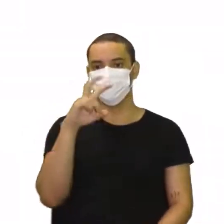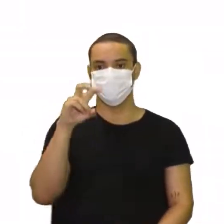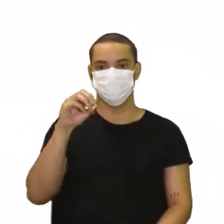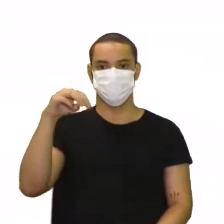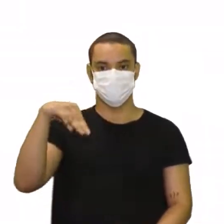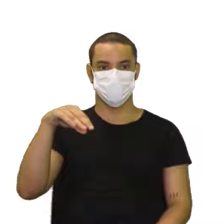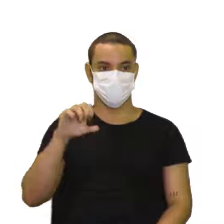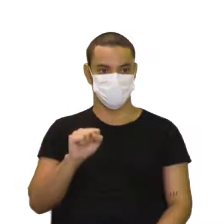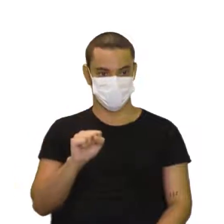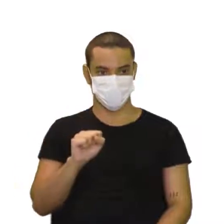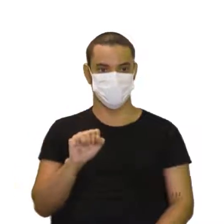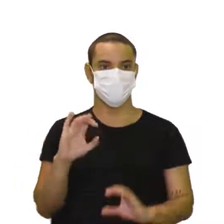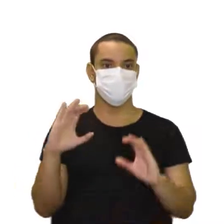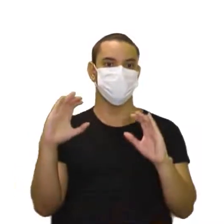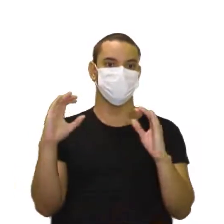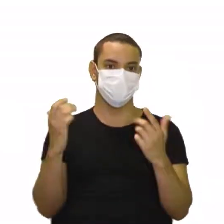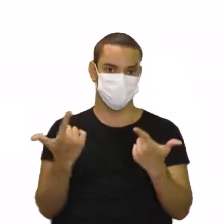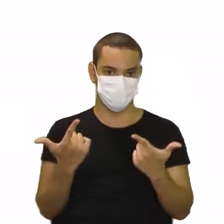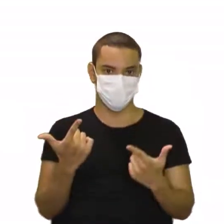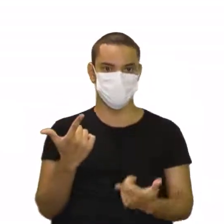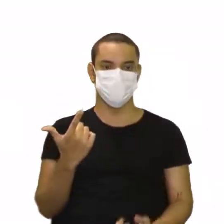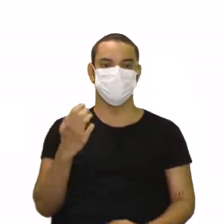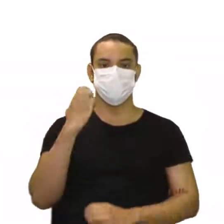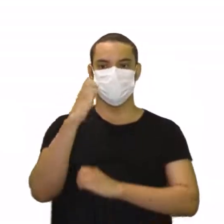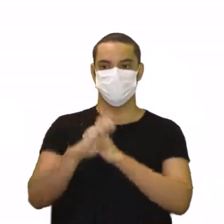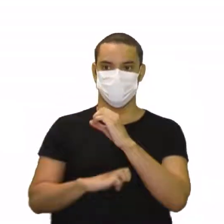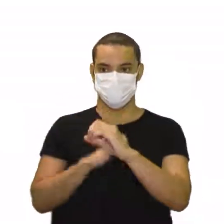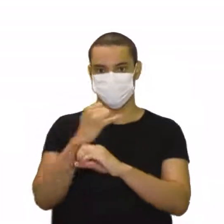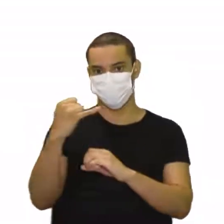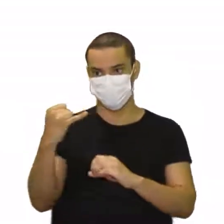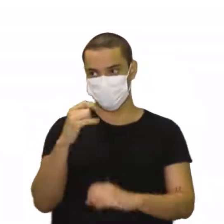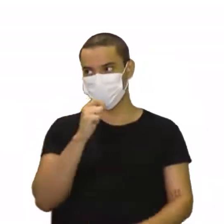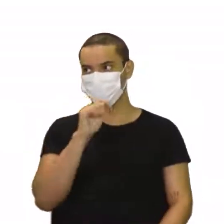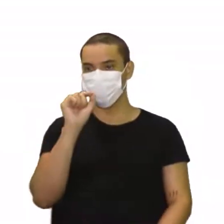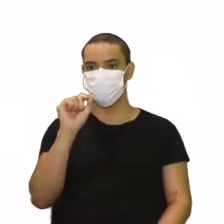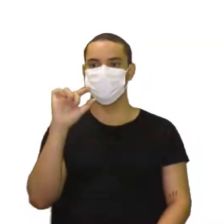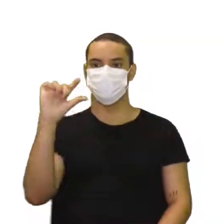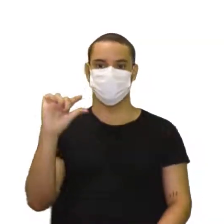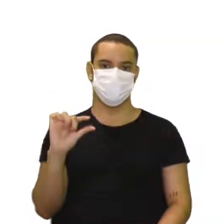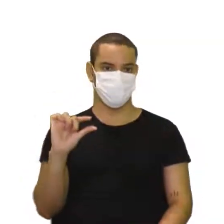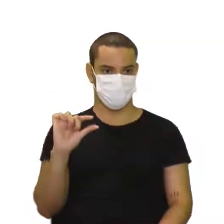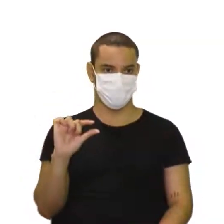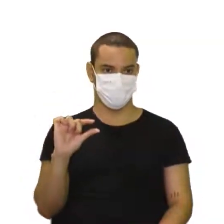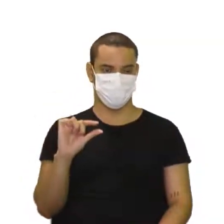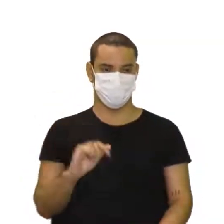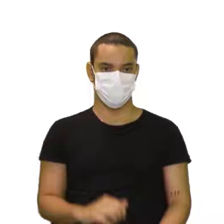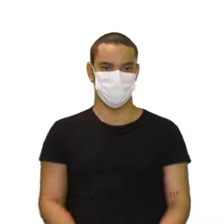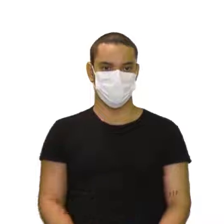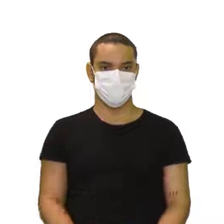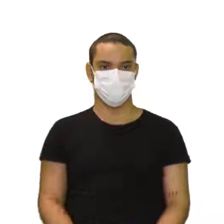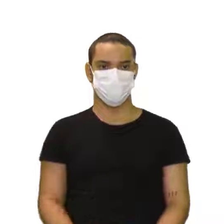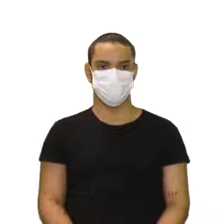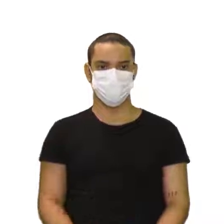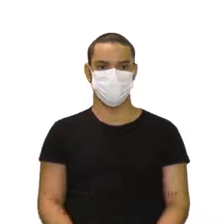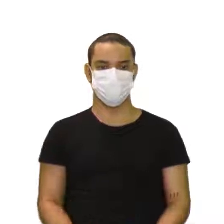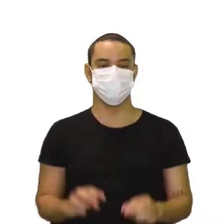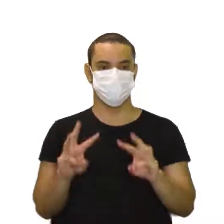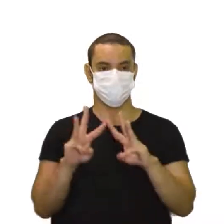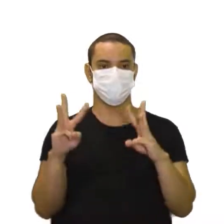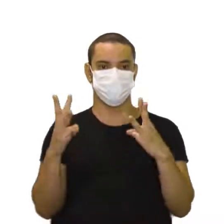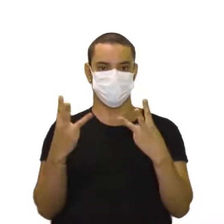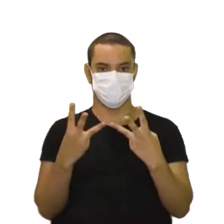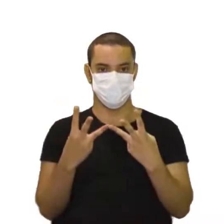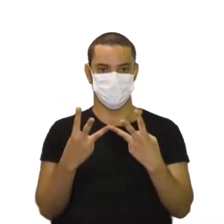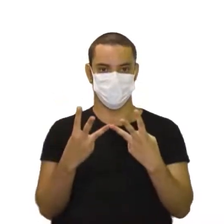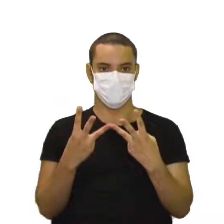metros por segundo. Lógico, para o elétron, né, essa velocidade ainda é pequena. Então, vamos lá. A massa do